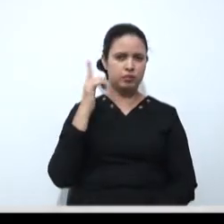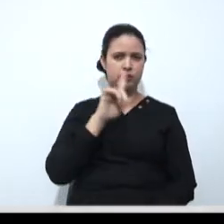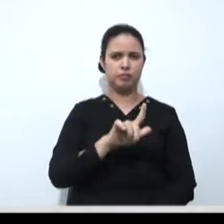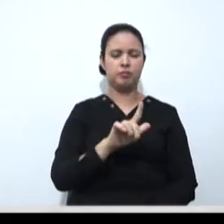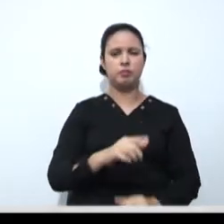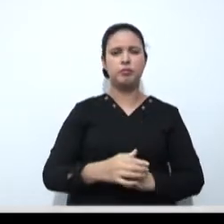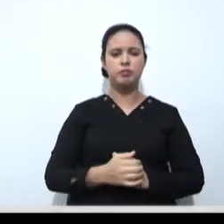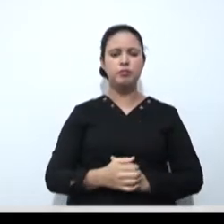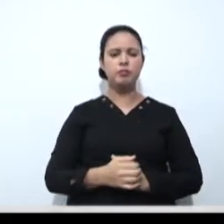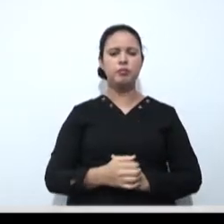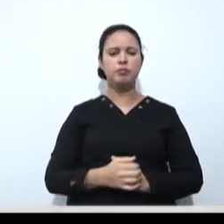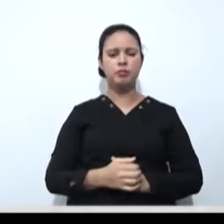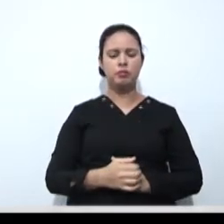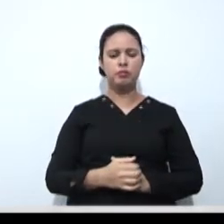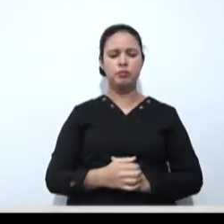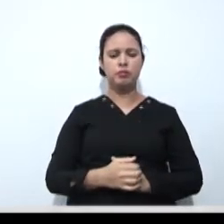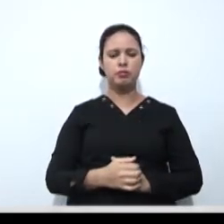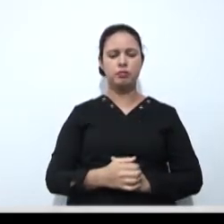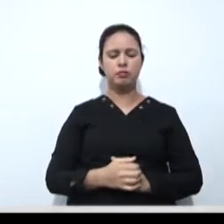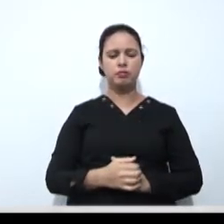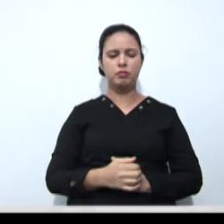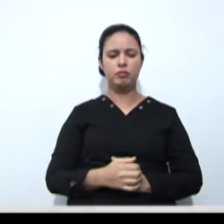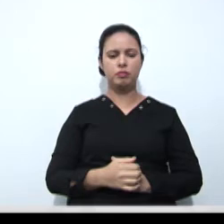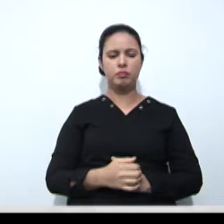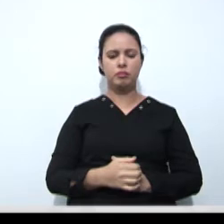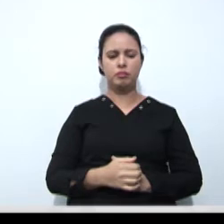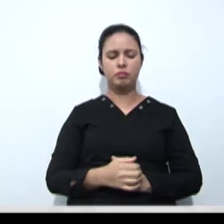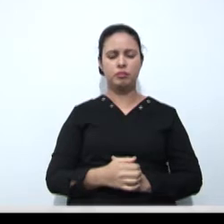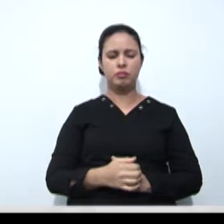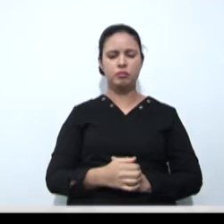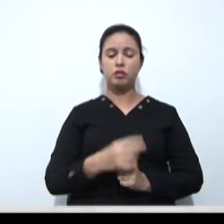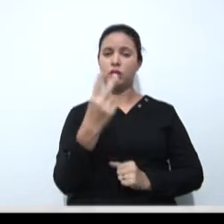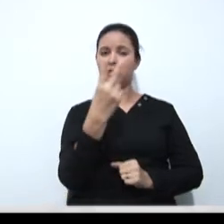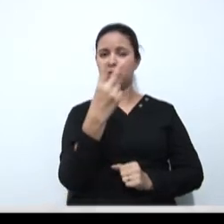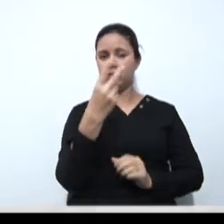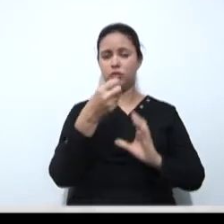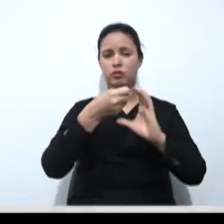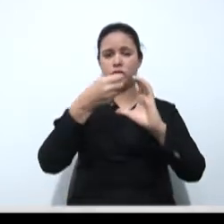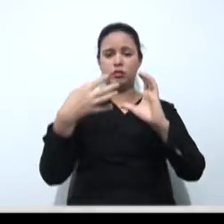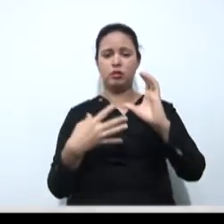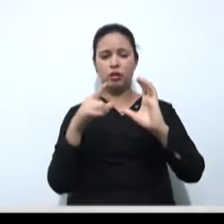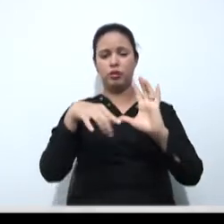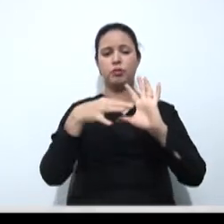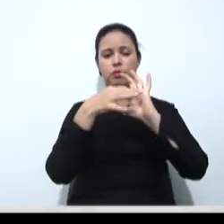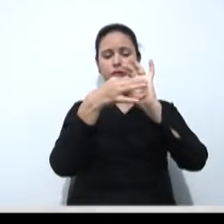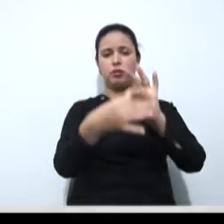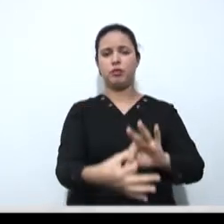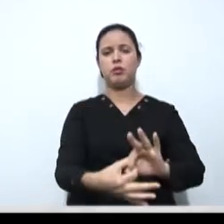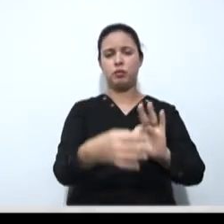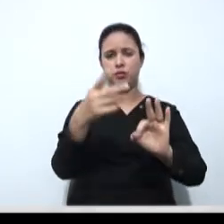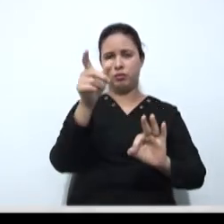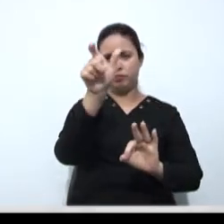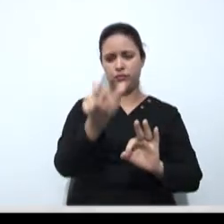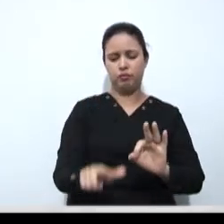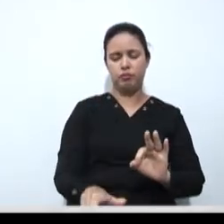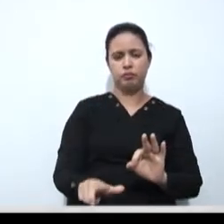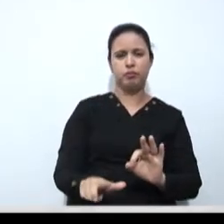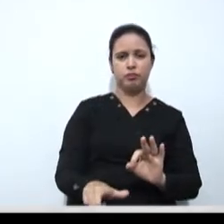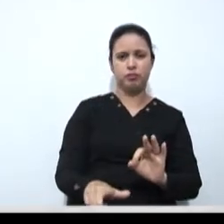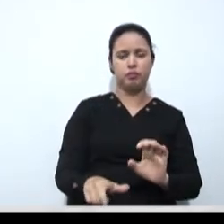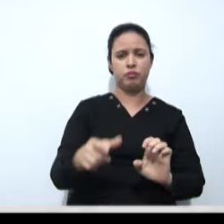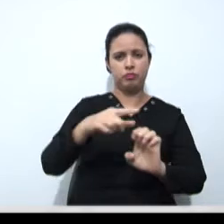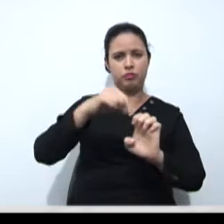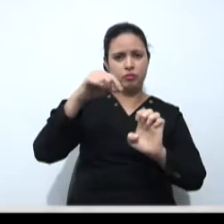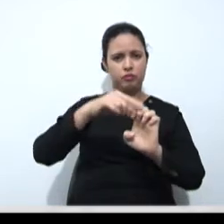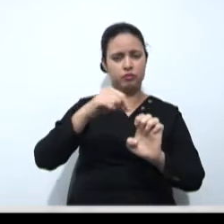empreender. E uma segunda característica é o contexto do indivíduo empreendedor, que refere-se